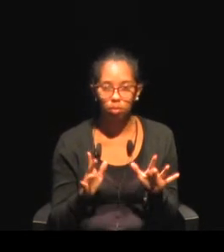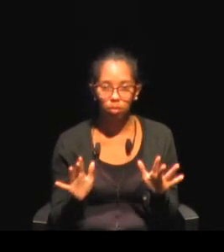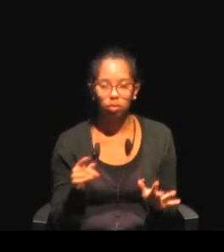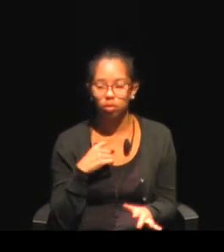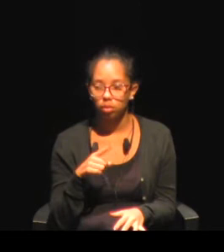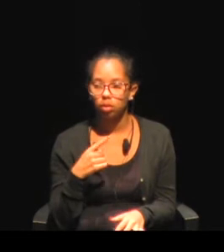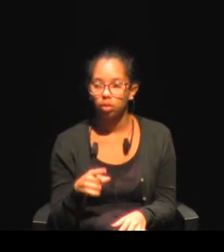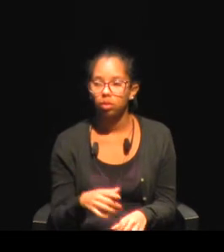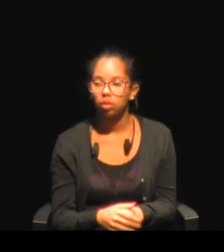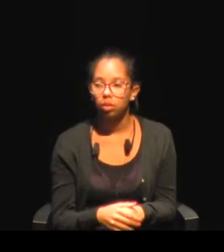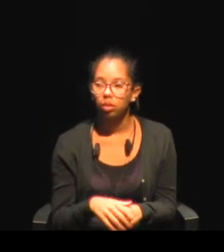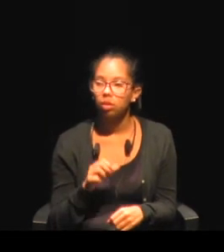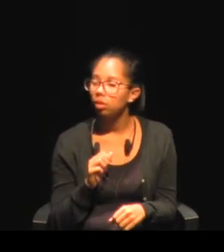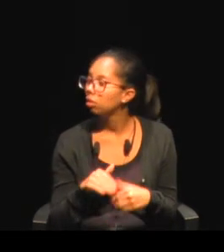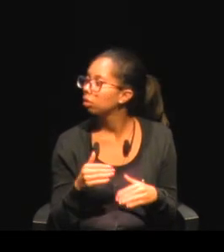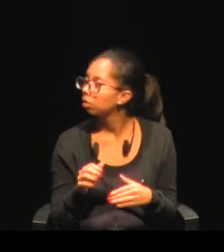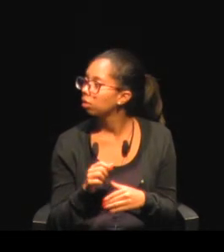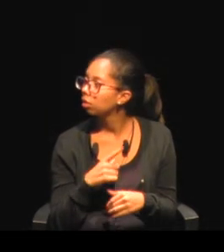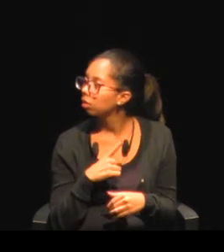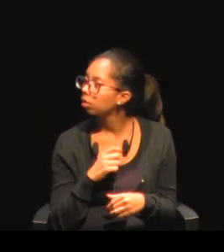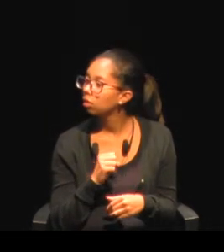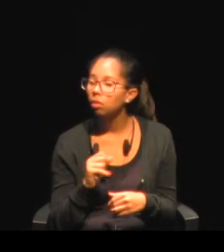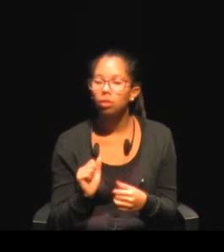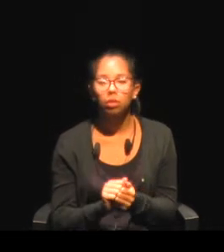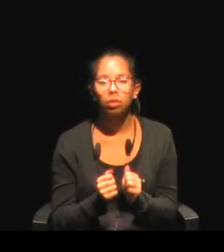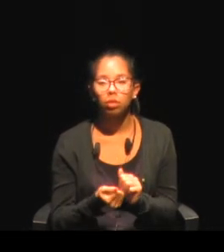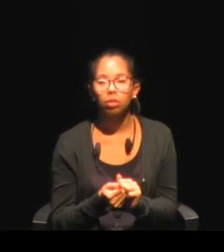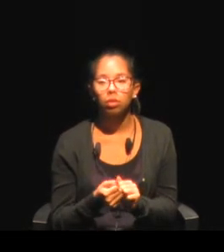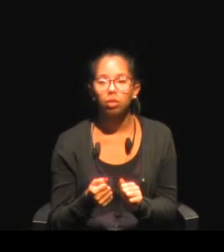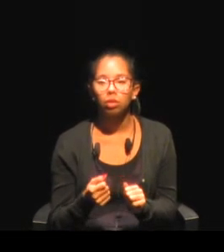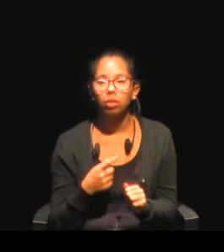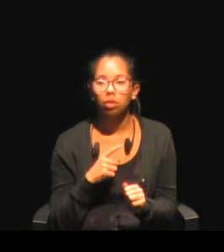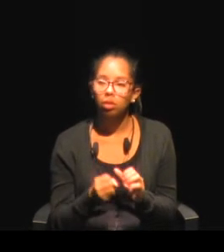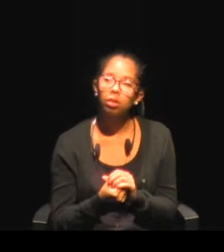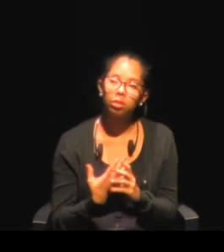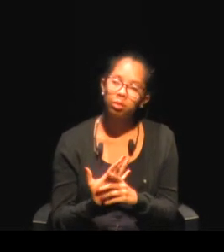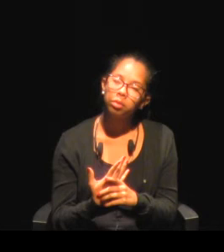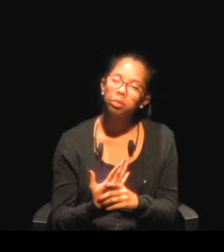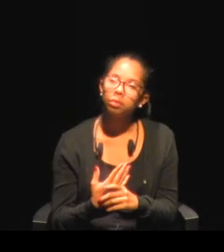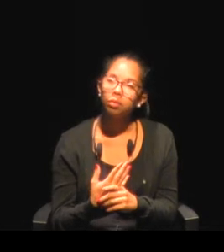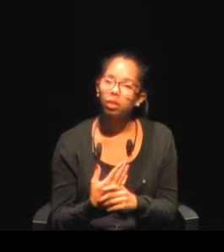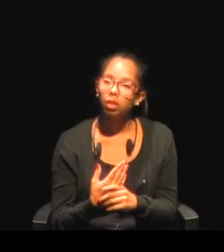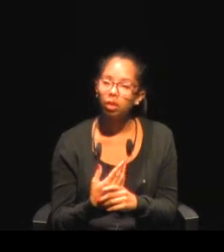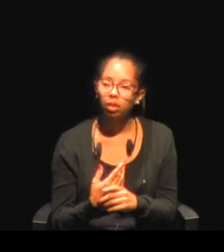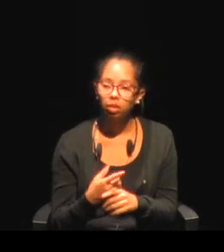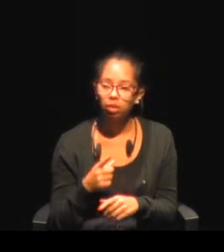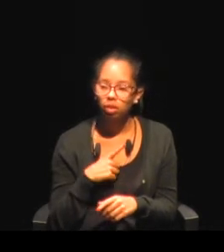muito grande na obra, são coisas que a gente tem que se adaptar, né? E a gente achou que talvez então aquele formato mais retangular, a gente